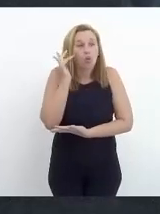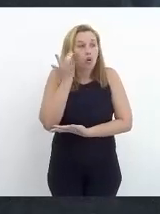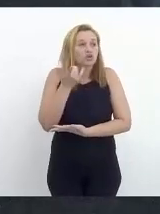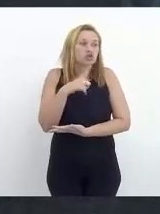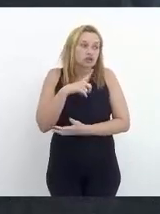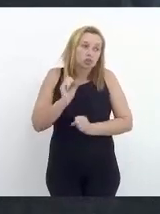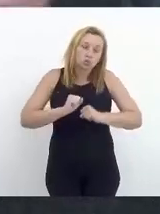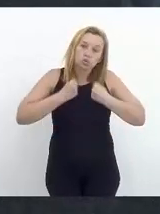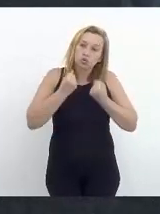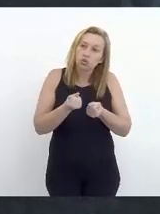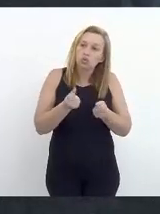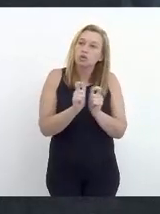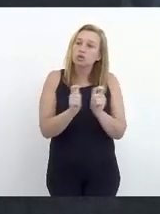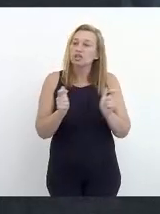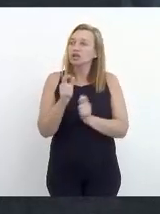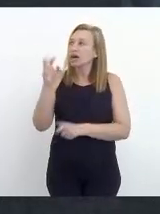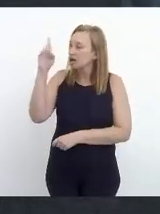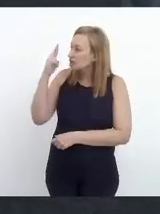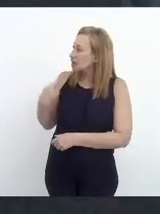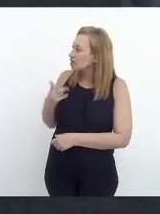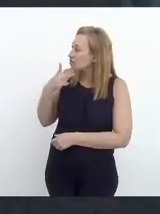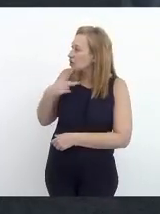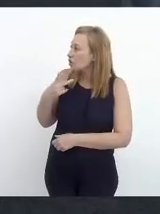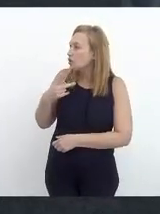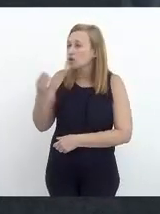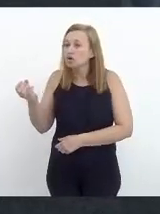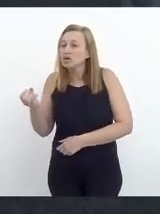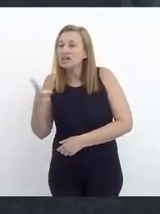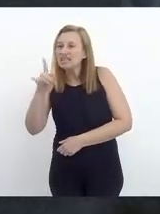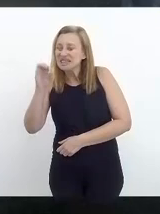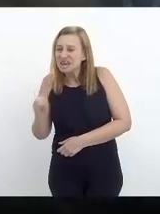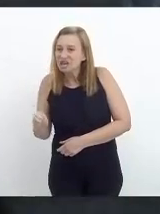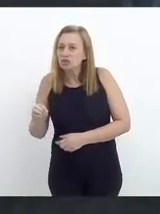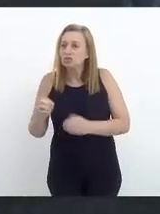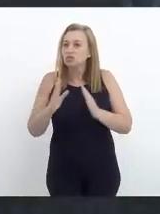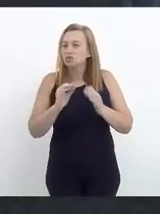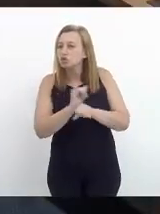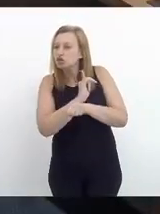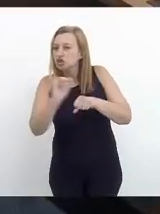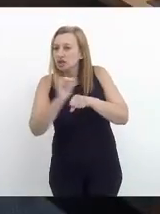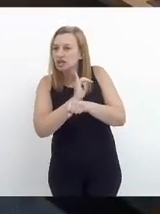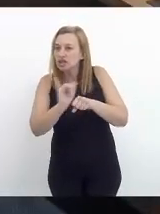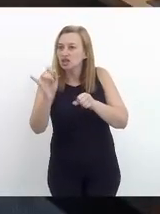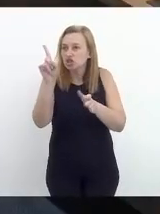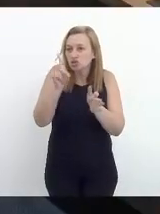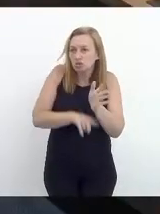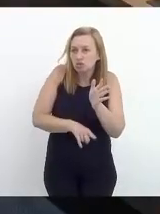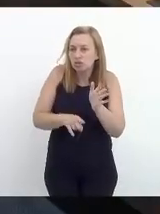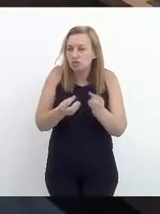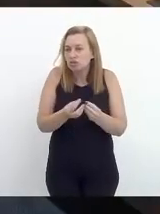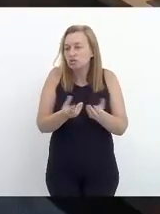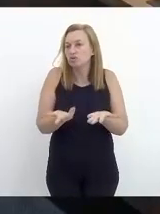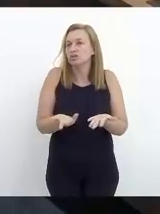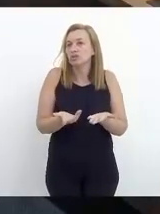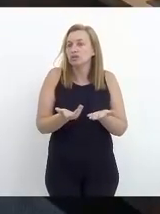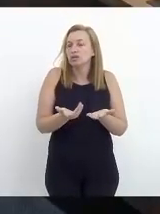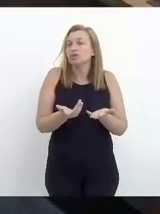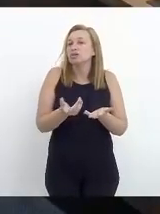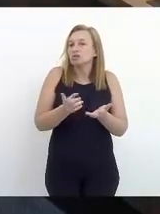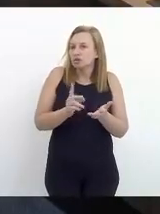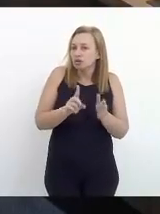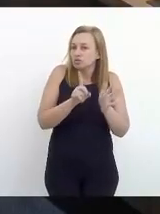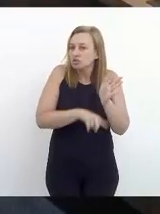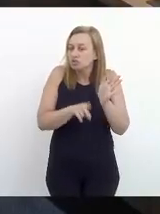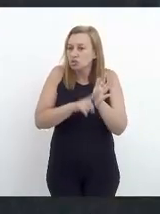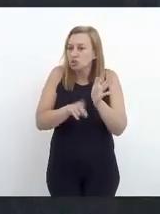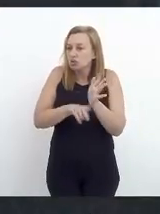um esforço grande, a Renata falou mais cedo no Colégio de Líderes sobre uma estratégia de redução de danos. Estamos fazendo várias reduções de danos,